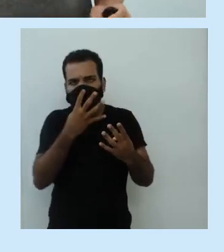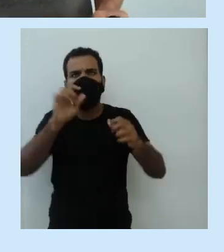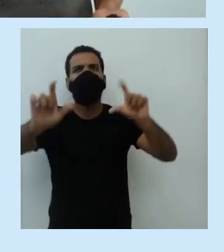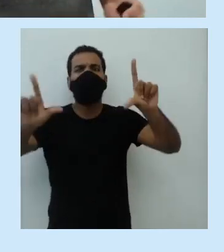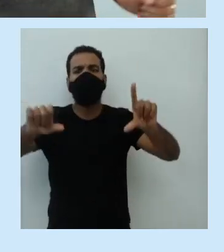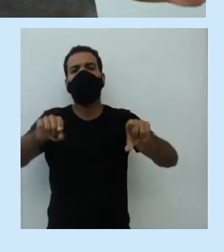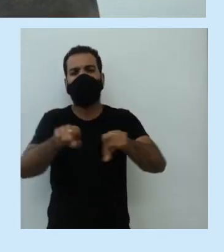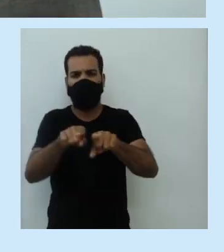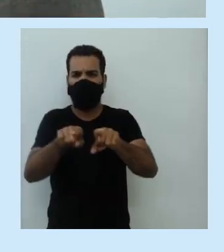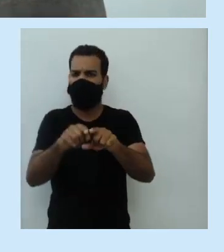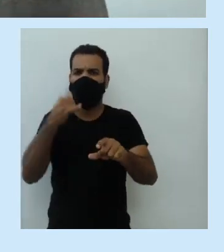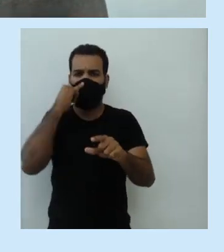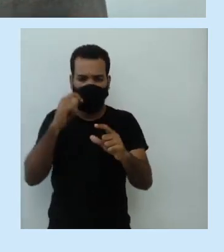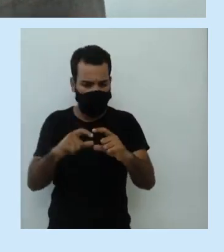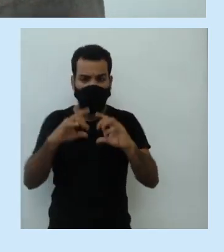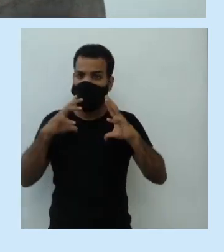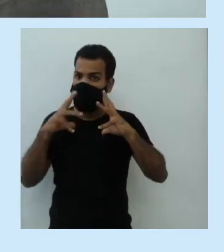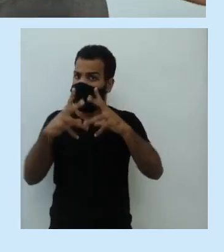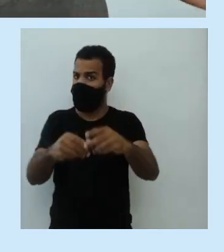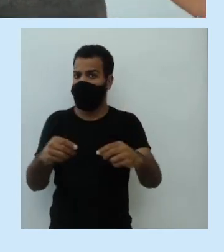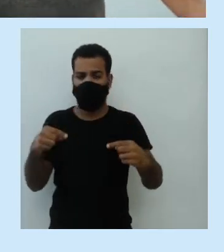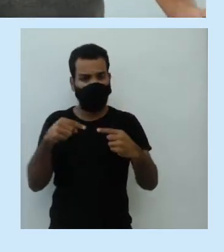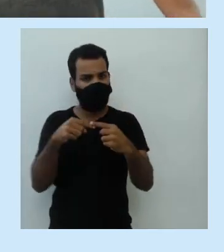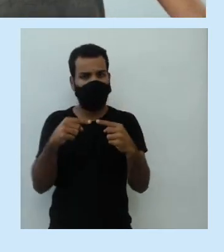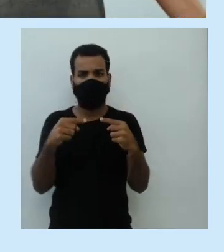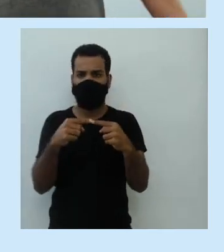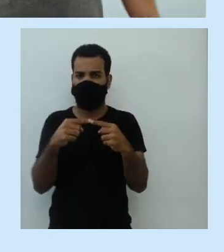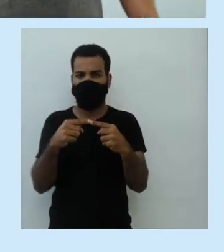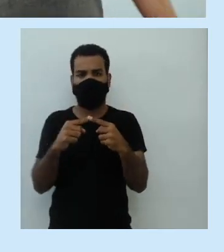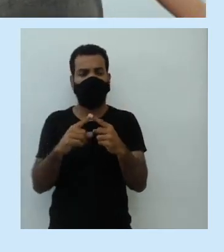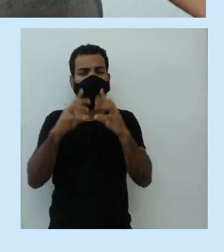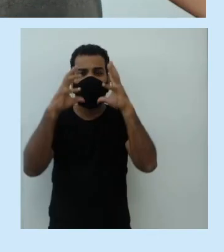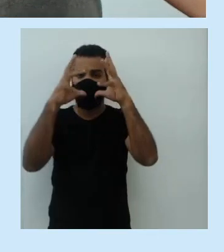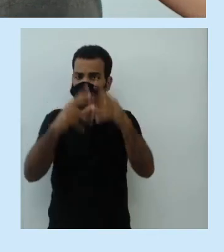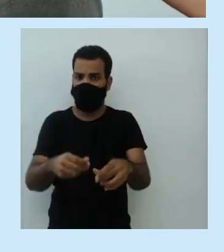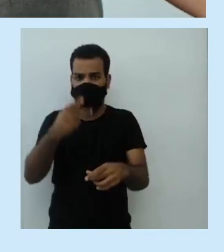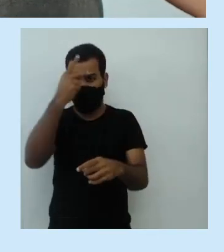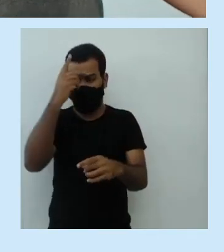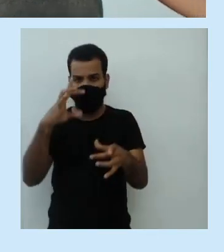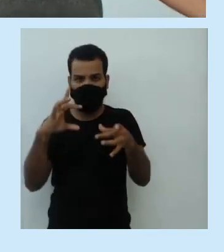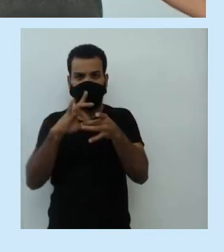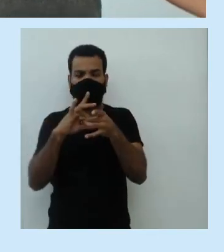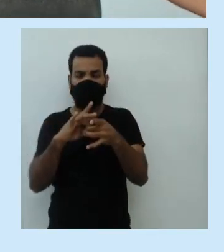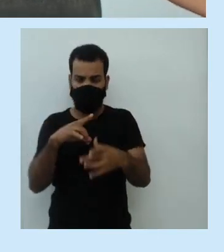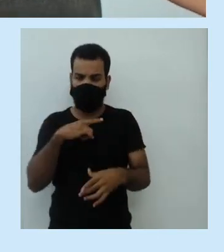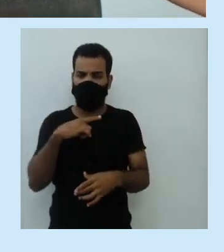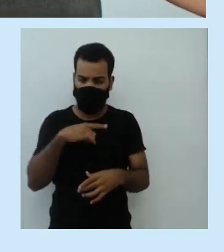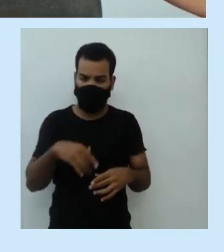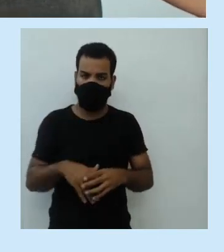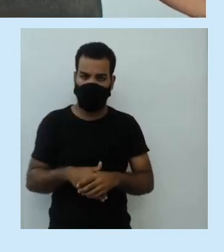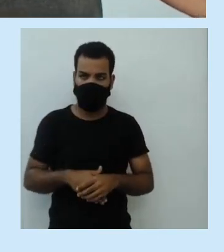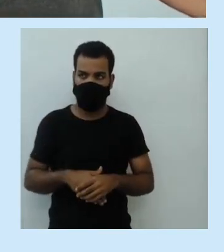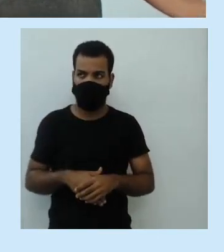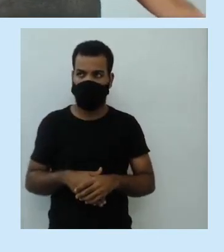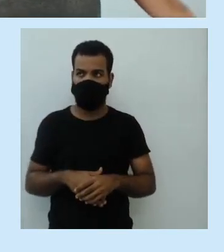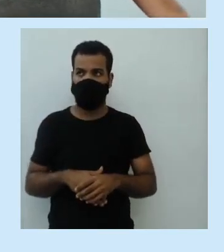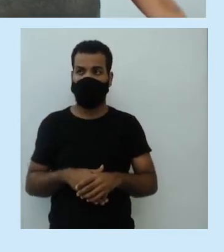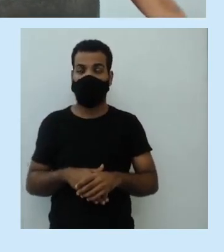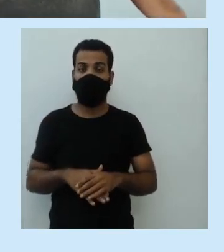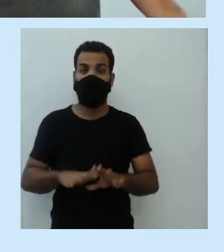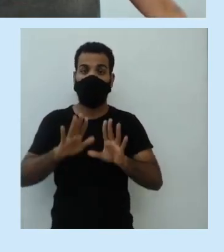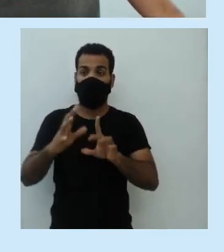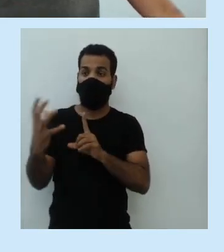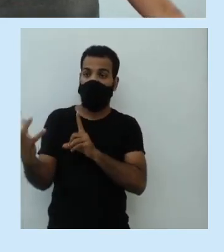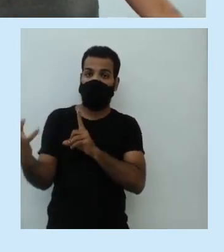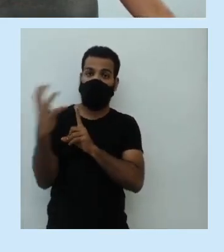numa época em que todas as pessoas estão logadas. Todas as pessoas estão conectadas. Só que a influência